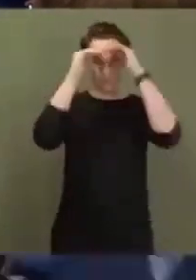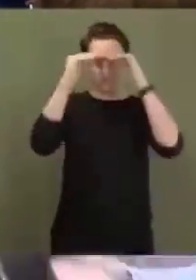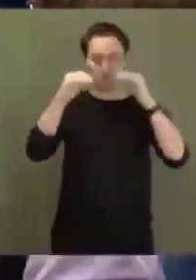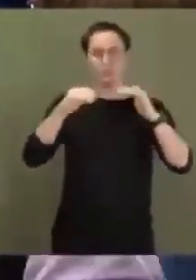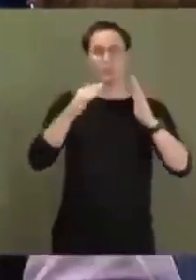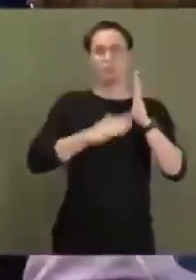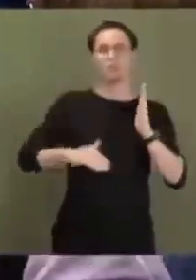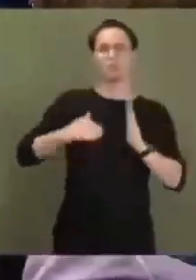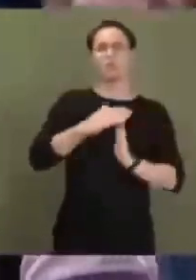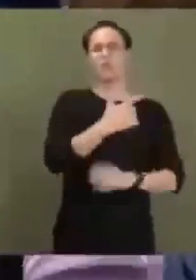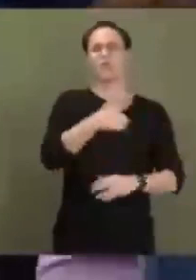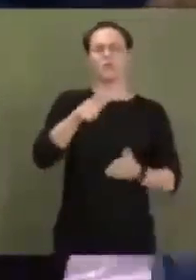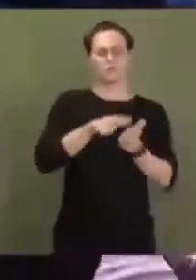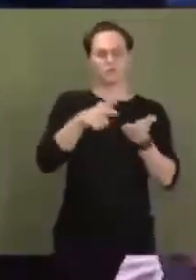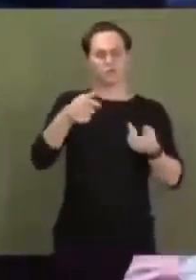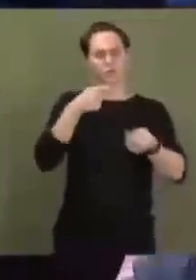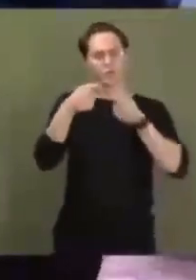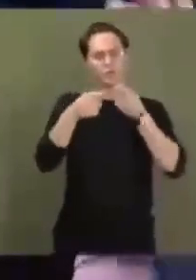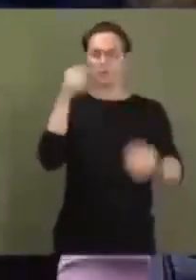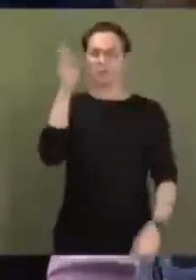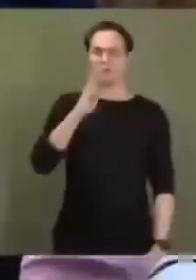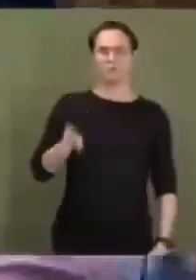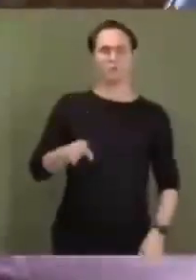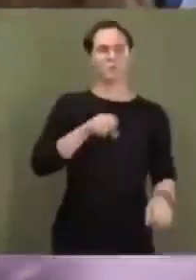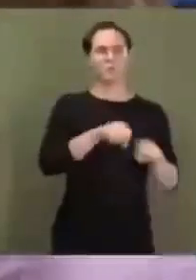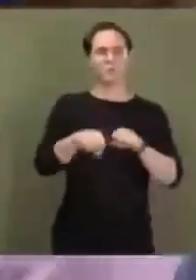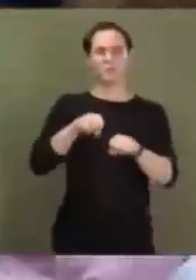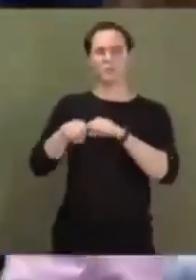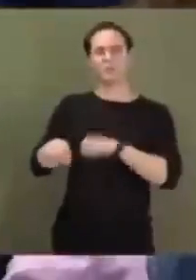com tantos outros jornalistas do Brasil que são mortos,